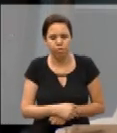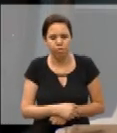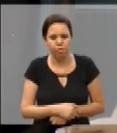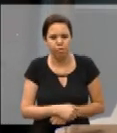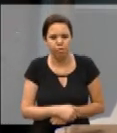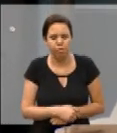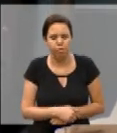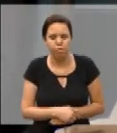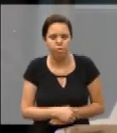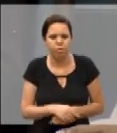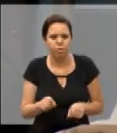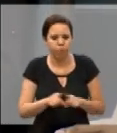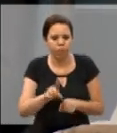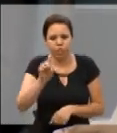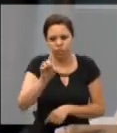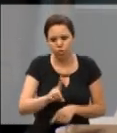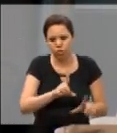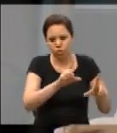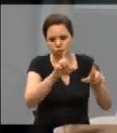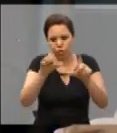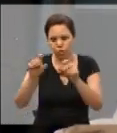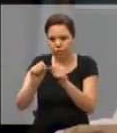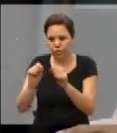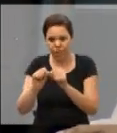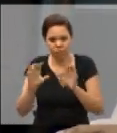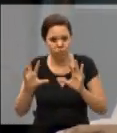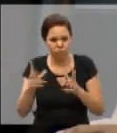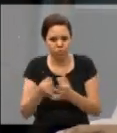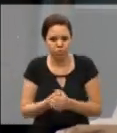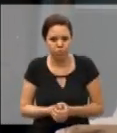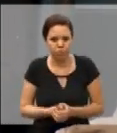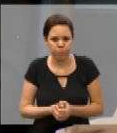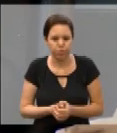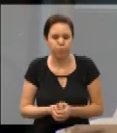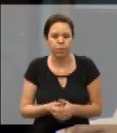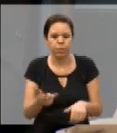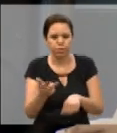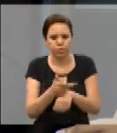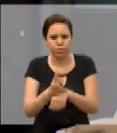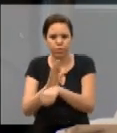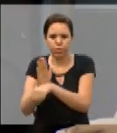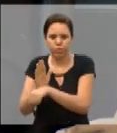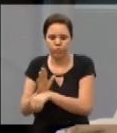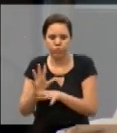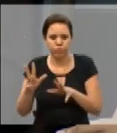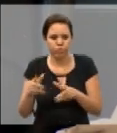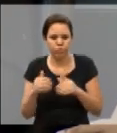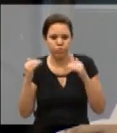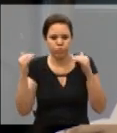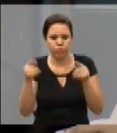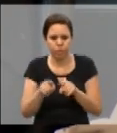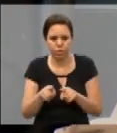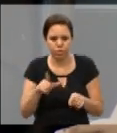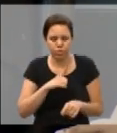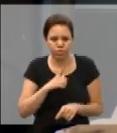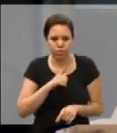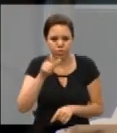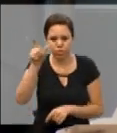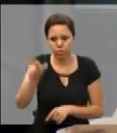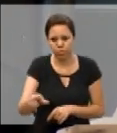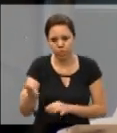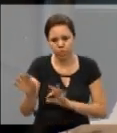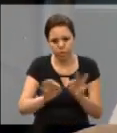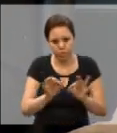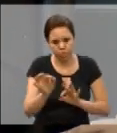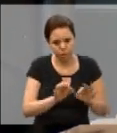ele também, além de diretor de fotografia, ele faz tudo. Então, geralmente nos filmes, nas produções maiores, tem uma pessoa que prepara